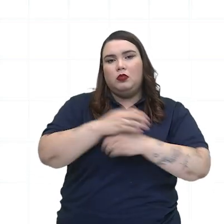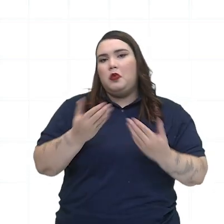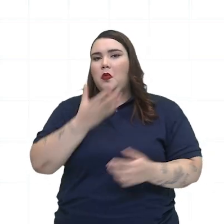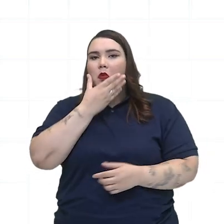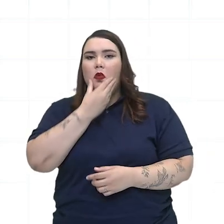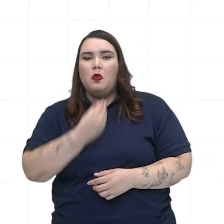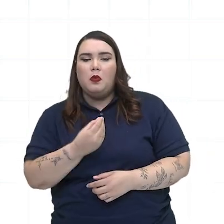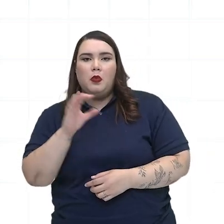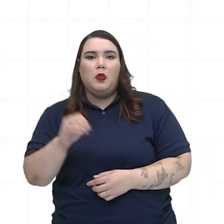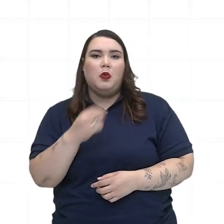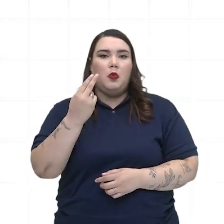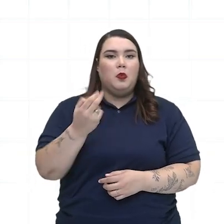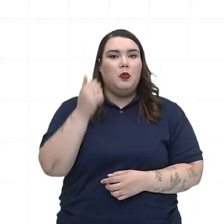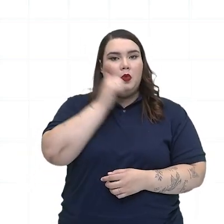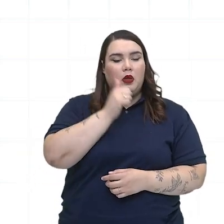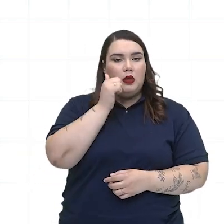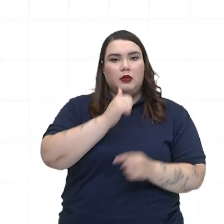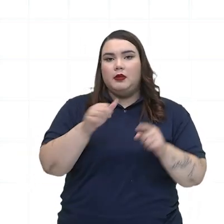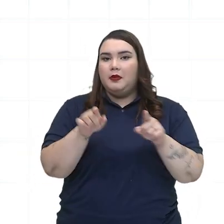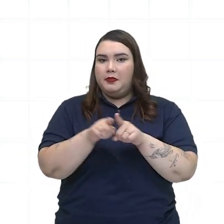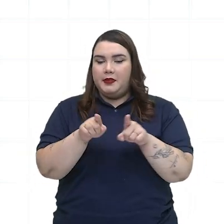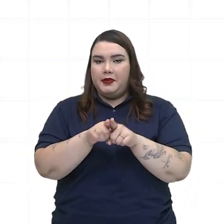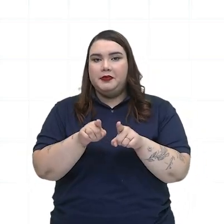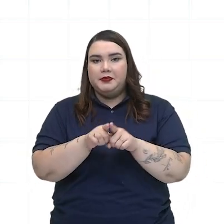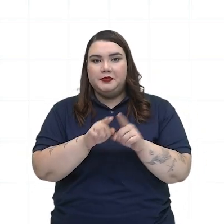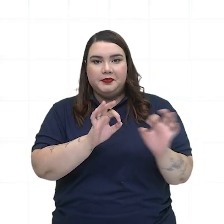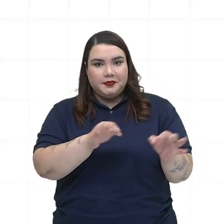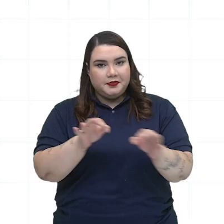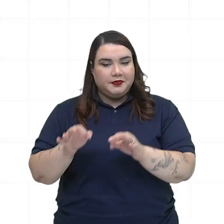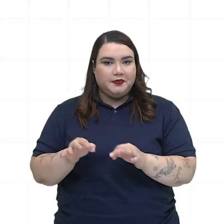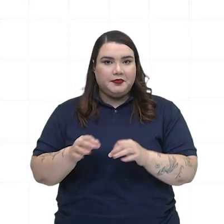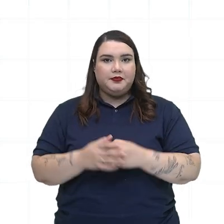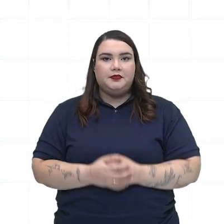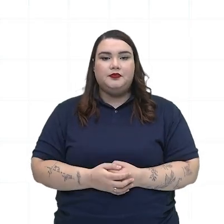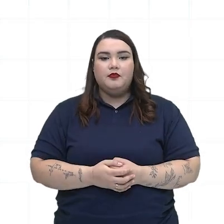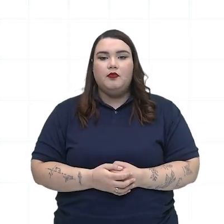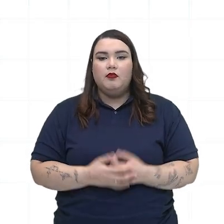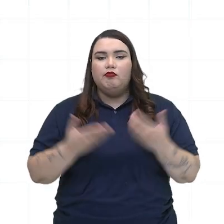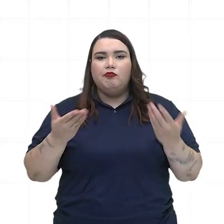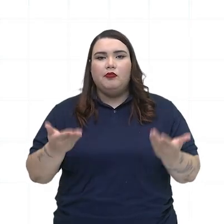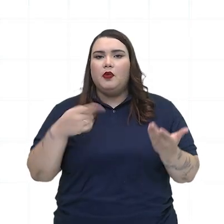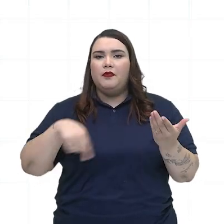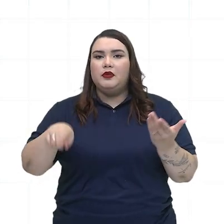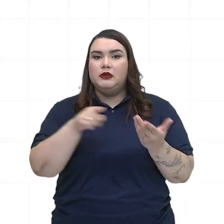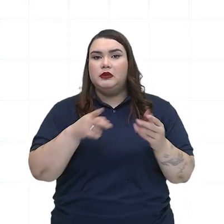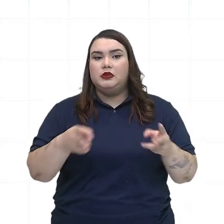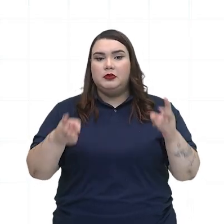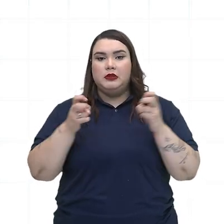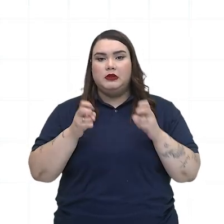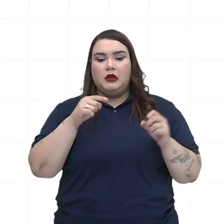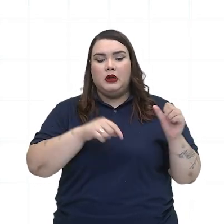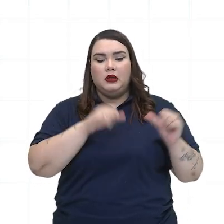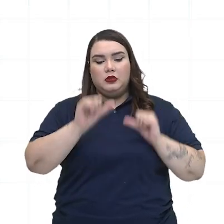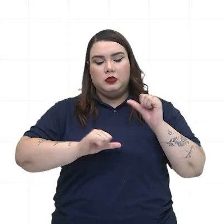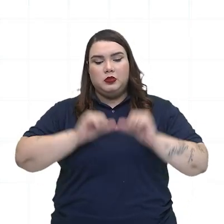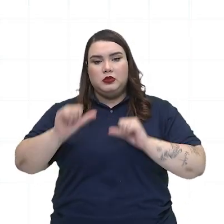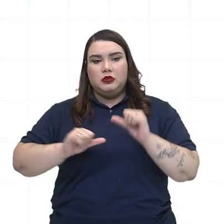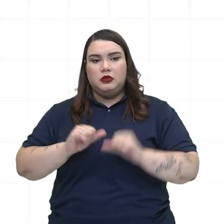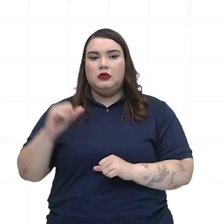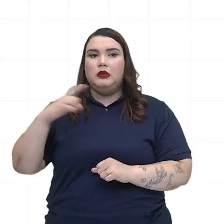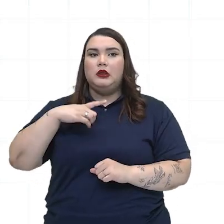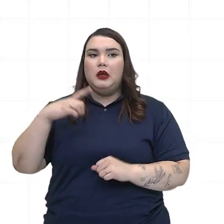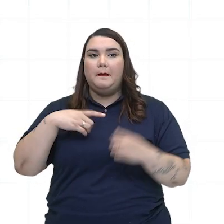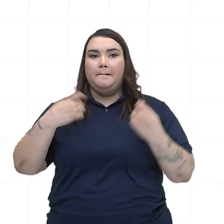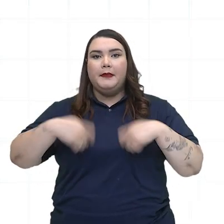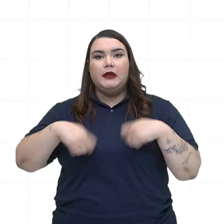com meninos, certo? E vocês viram que essas mudanças, elas exigem que a gente redobre o